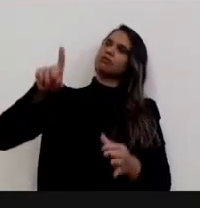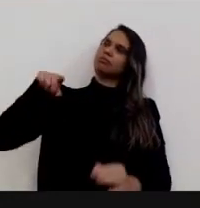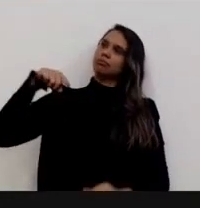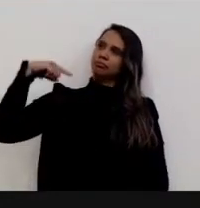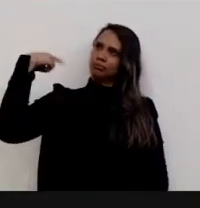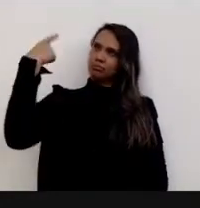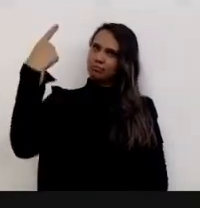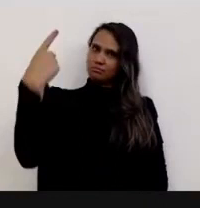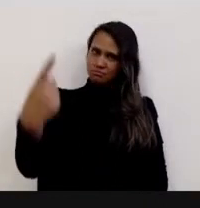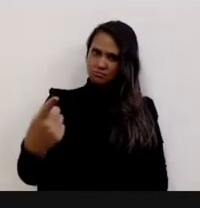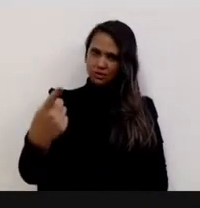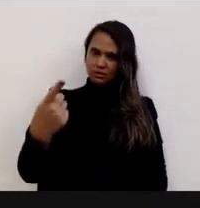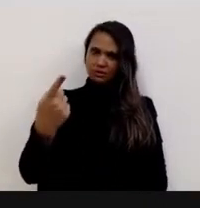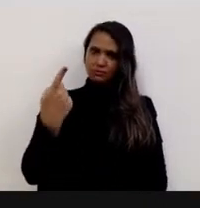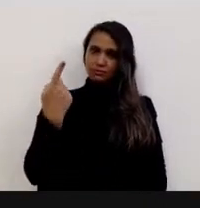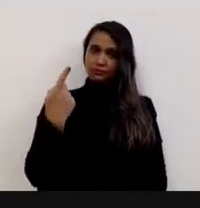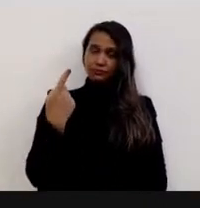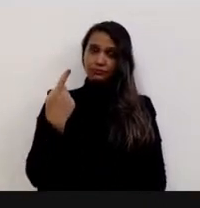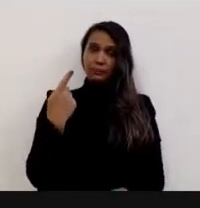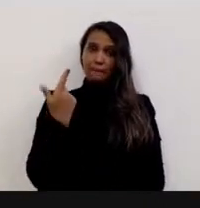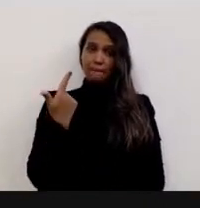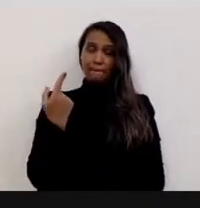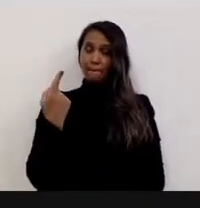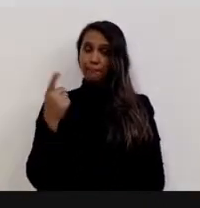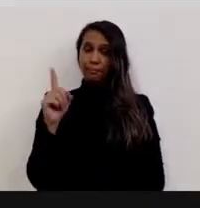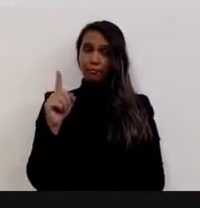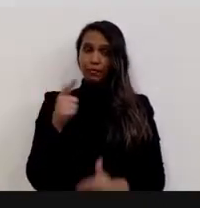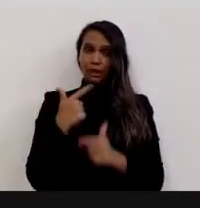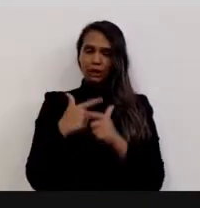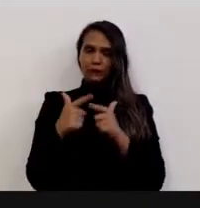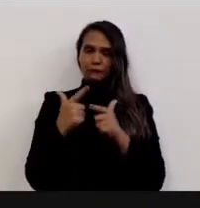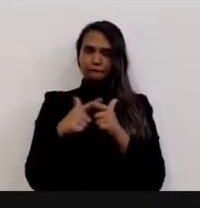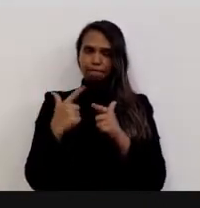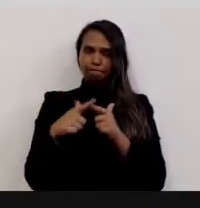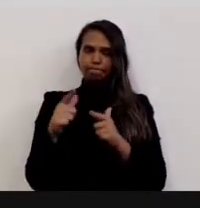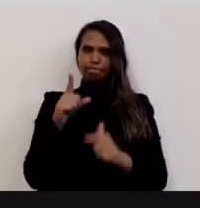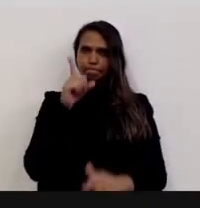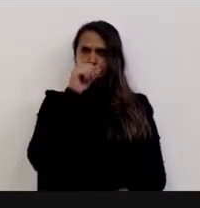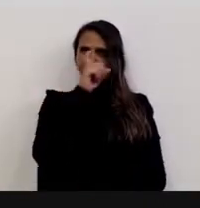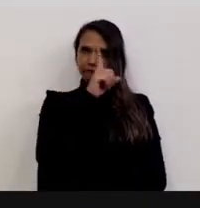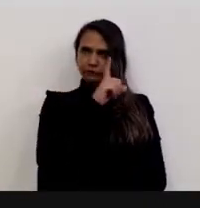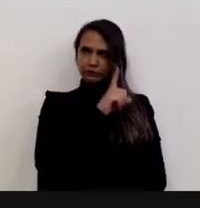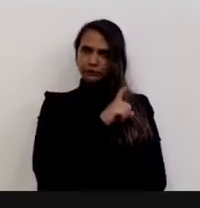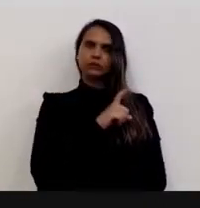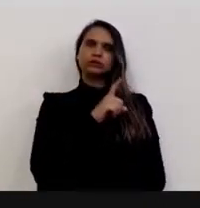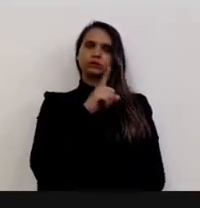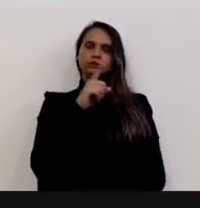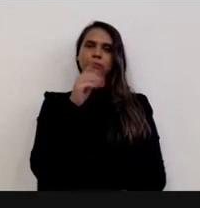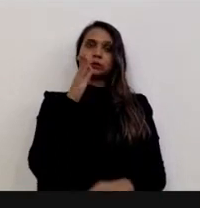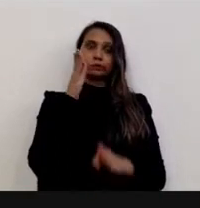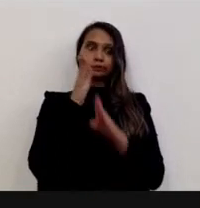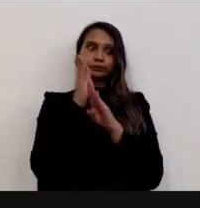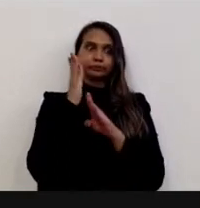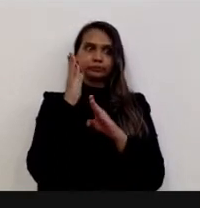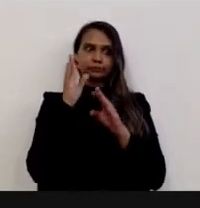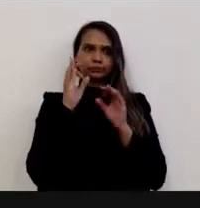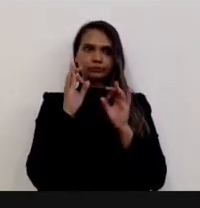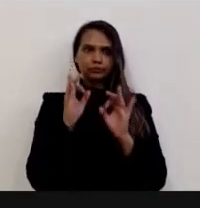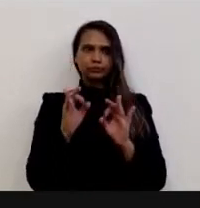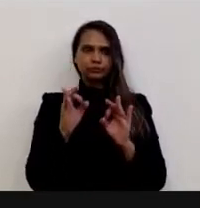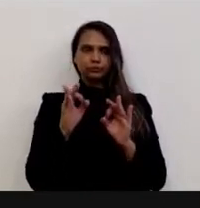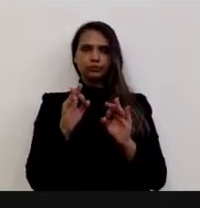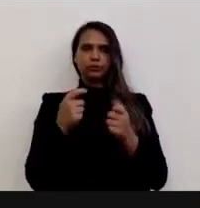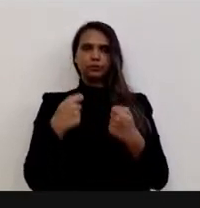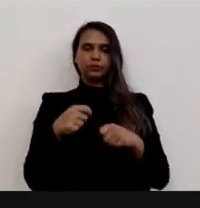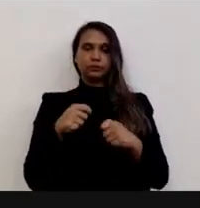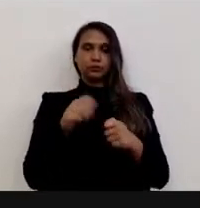posteriormente. E uma outra dificuldade foi que, para poder fazer essas avaliações de acurácia, precisão e recall, eu tive